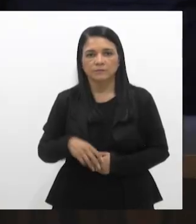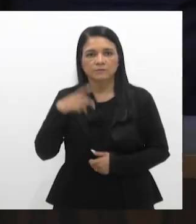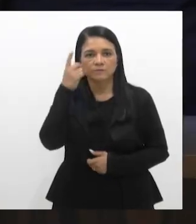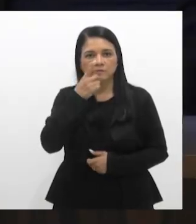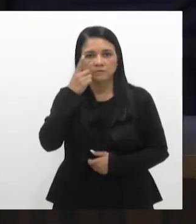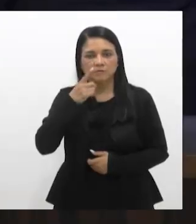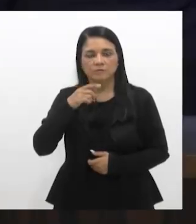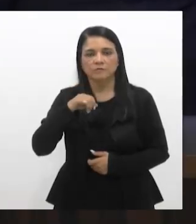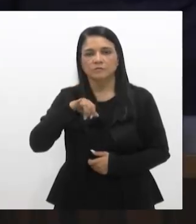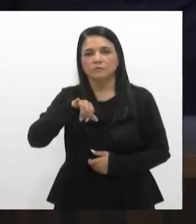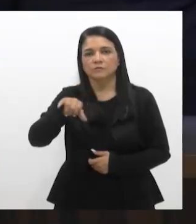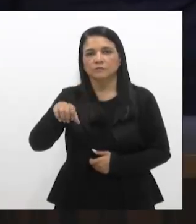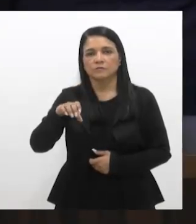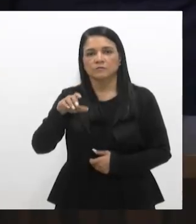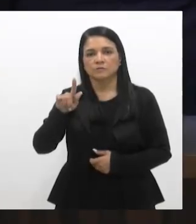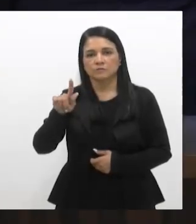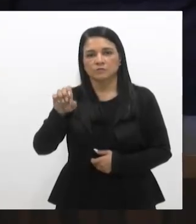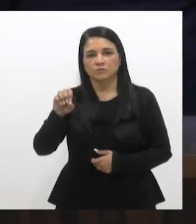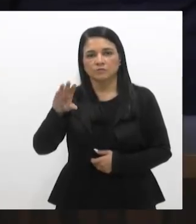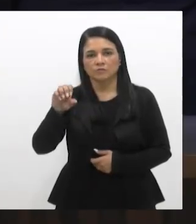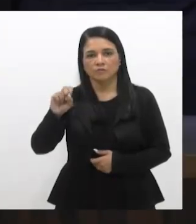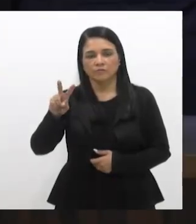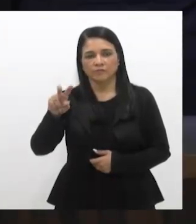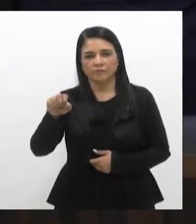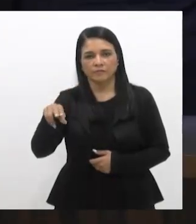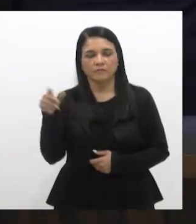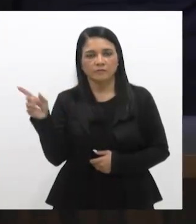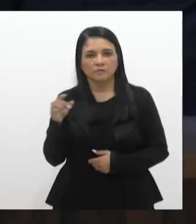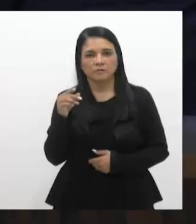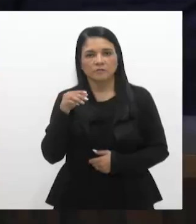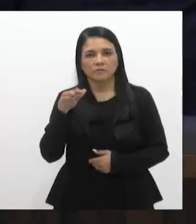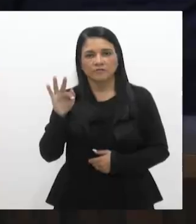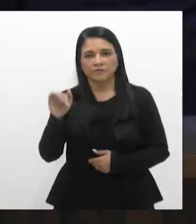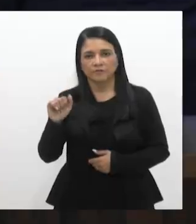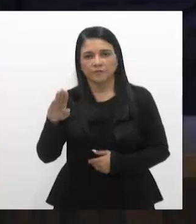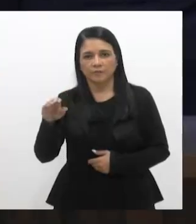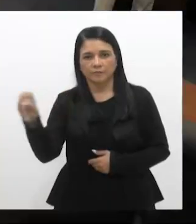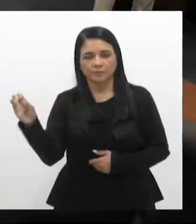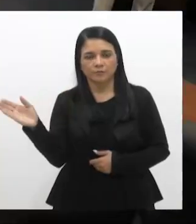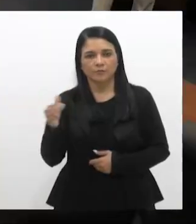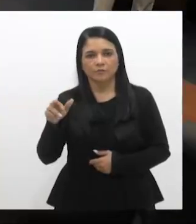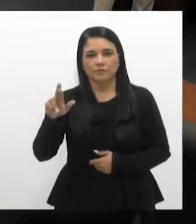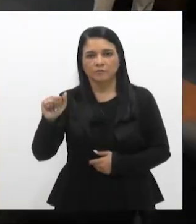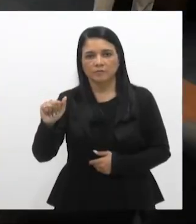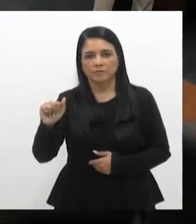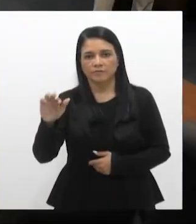Deputado Giovanni Ratinho, deputado Fábio Silva, deputado Rafael Nobre.